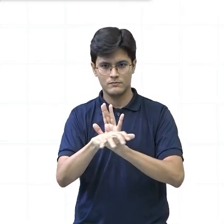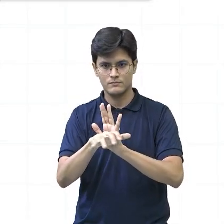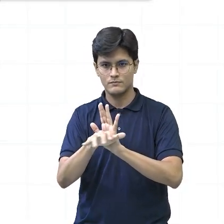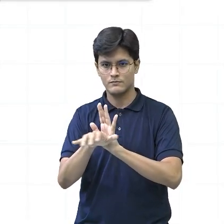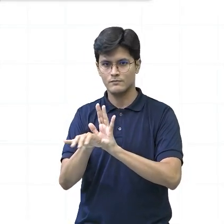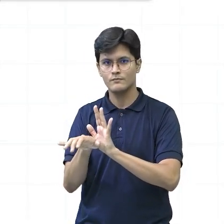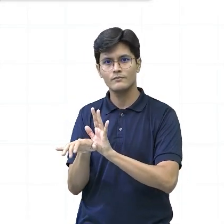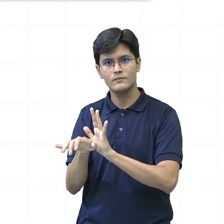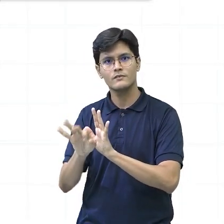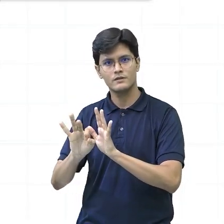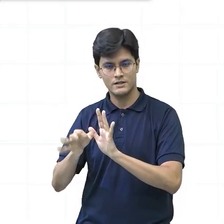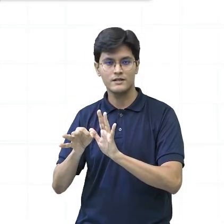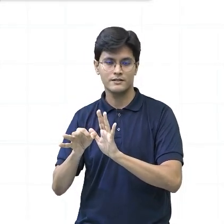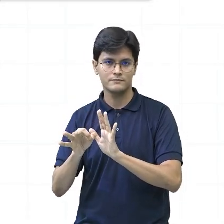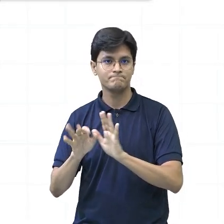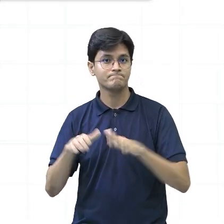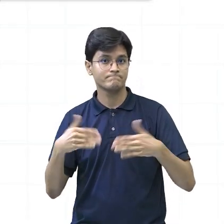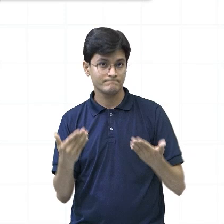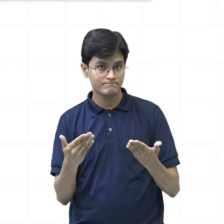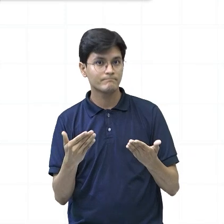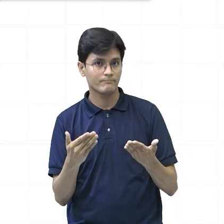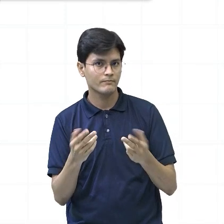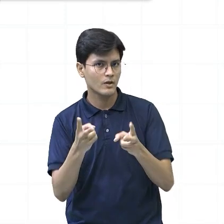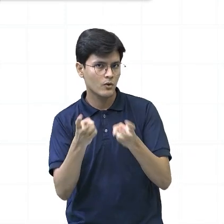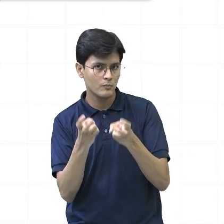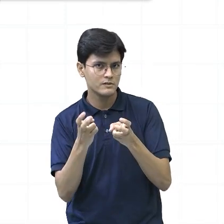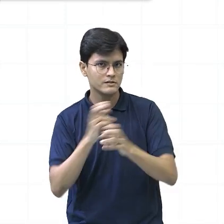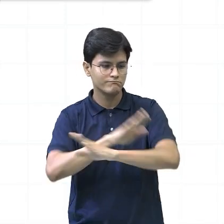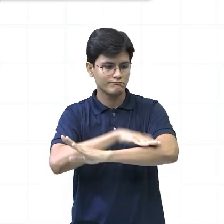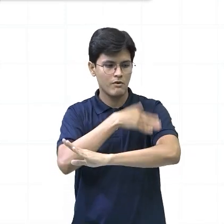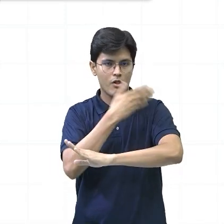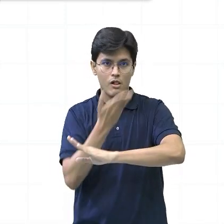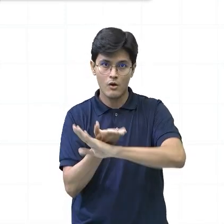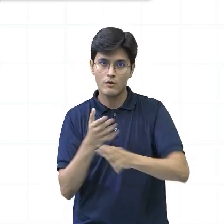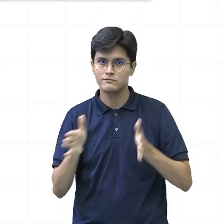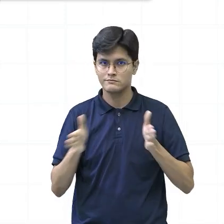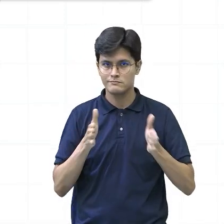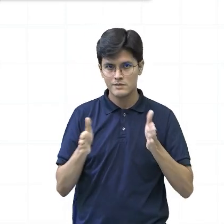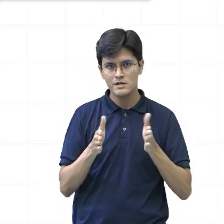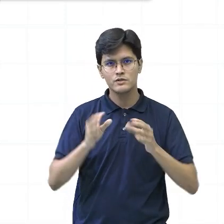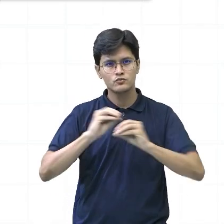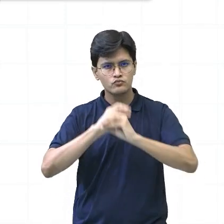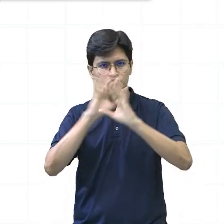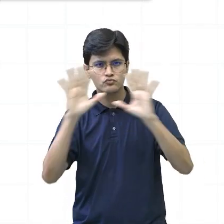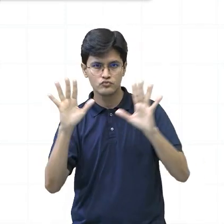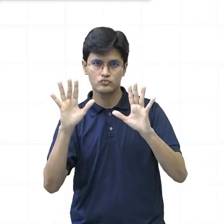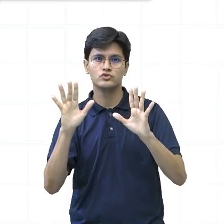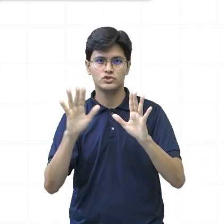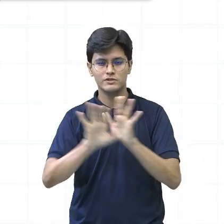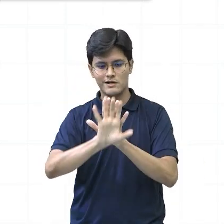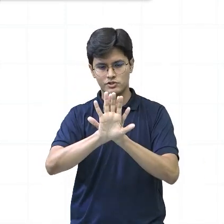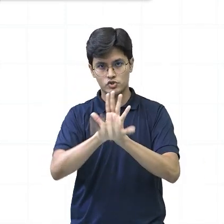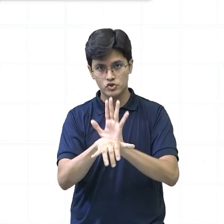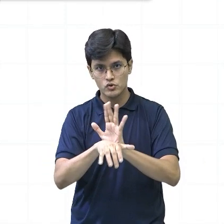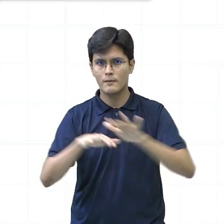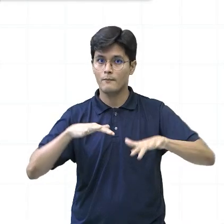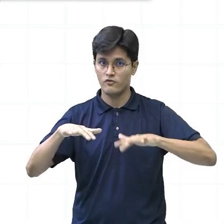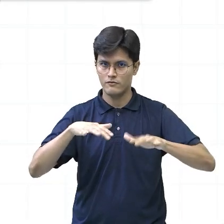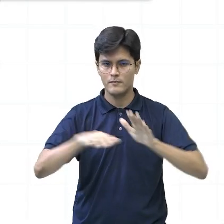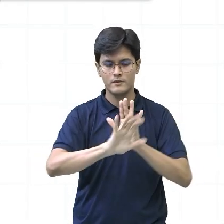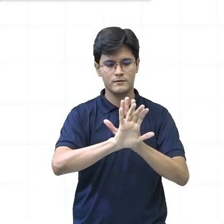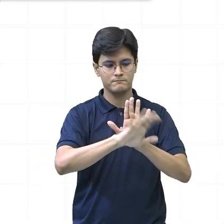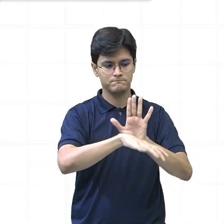queimando ao sol. Então observe que ao longo de um dia essa sombra se movimenta, porque ela vai ser projetada, né,